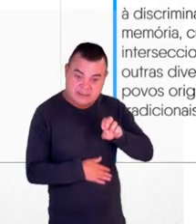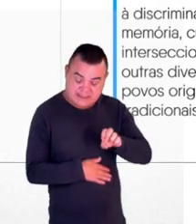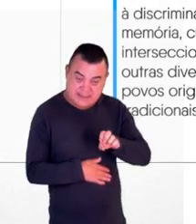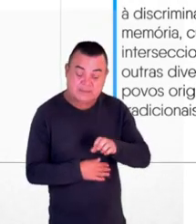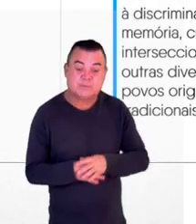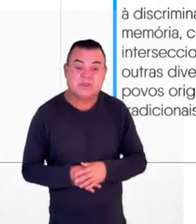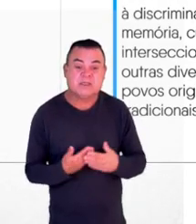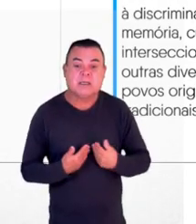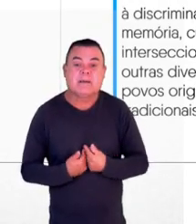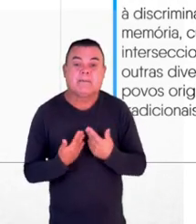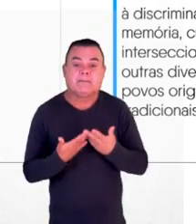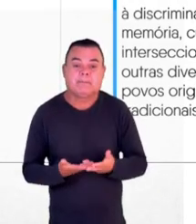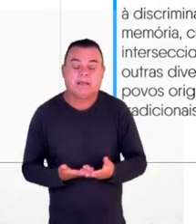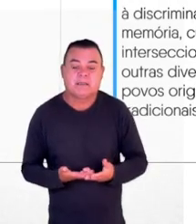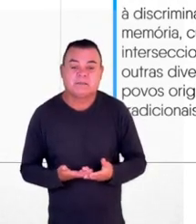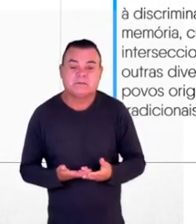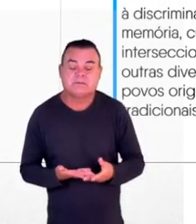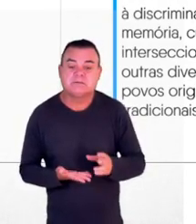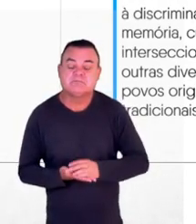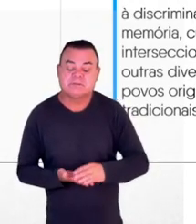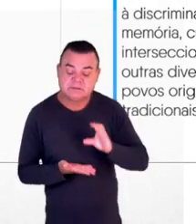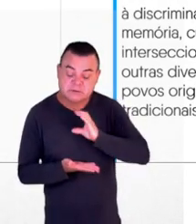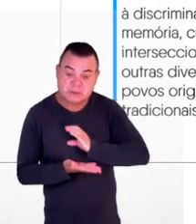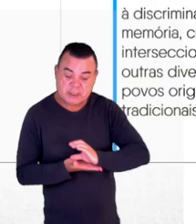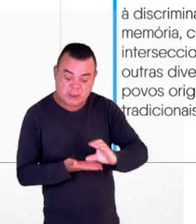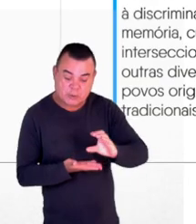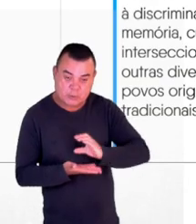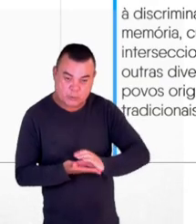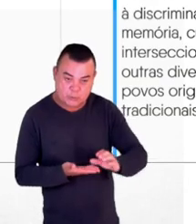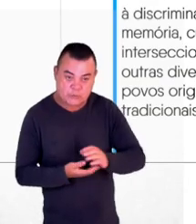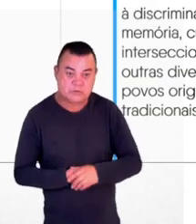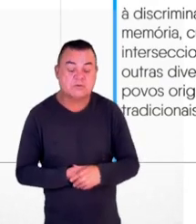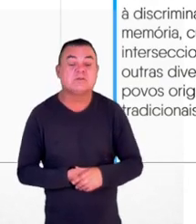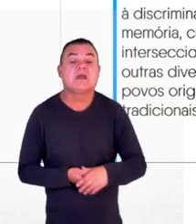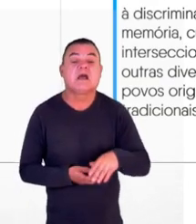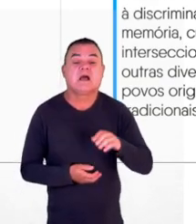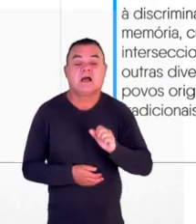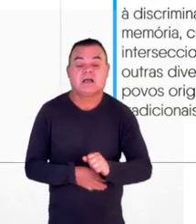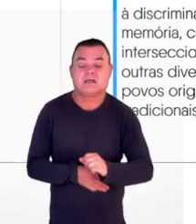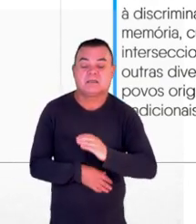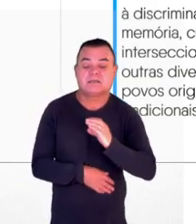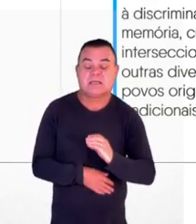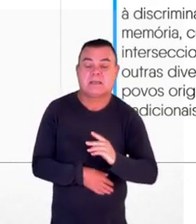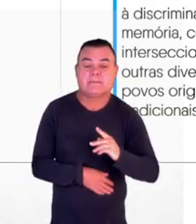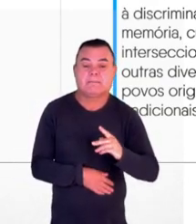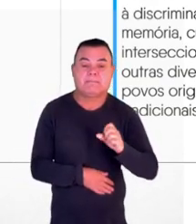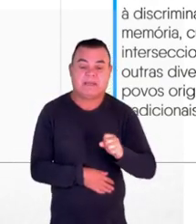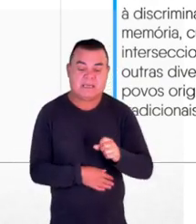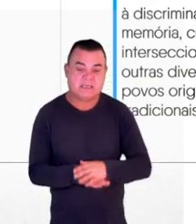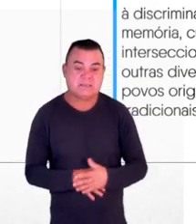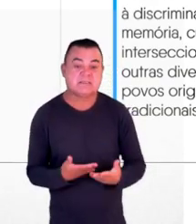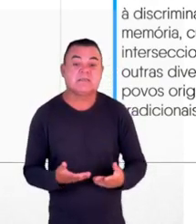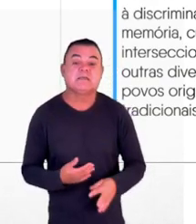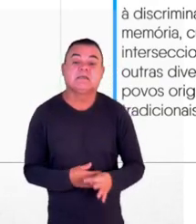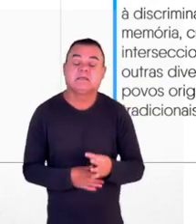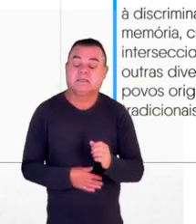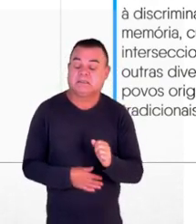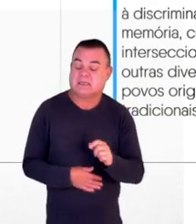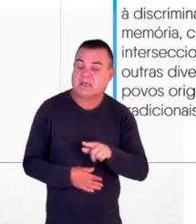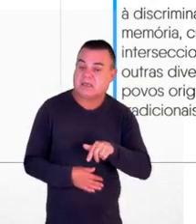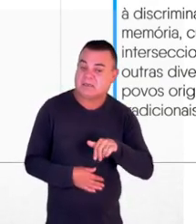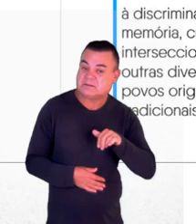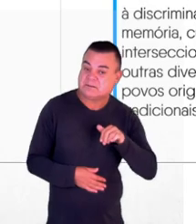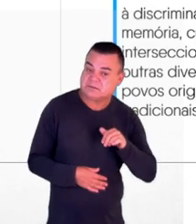de destinações de recursos de táxi e acps né para essa eh pro desenvolvimento dessas ações